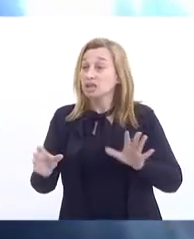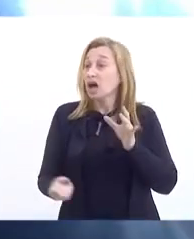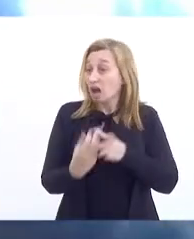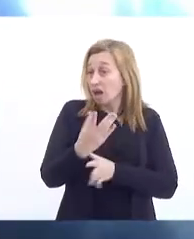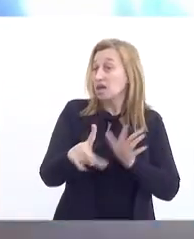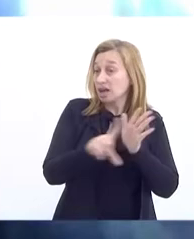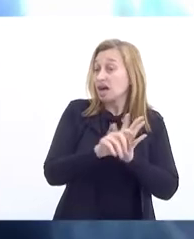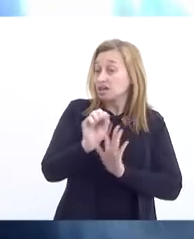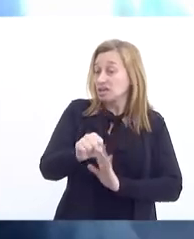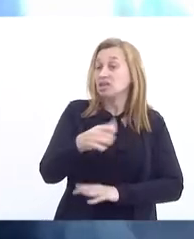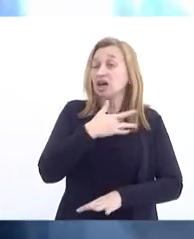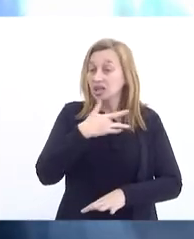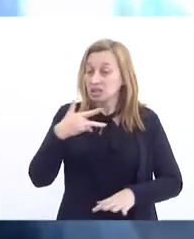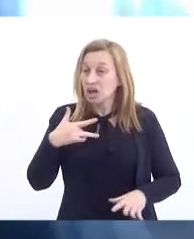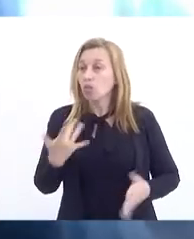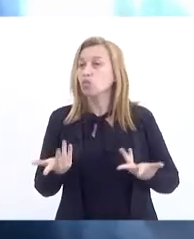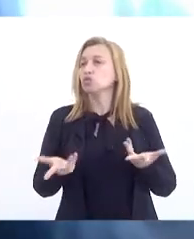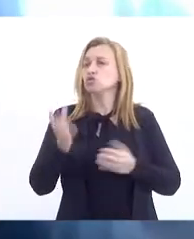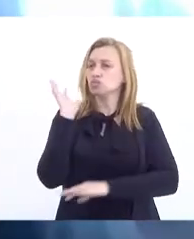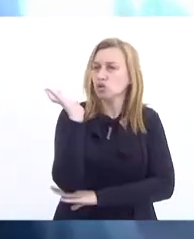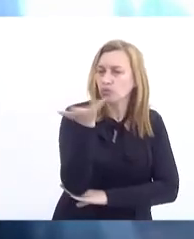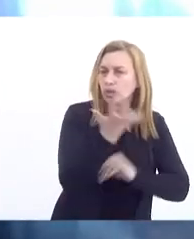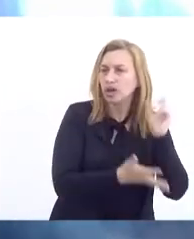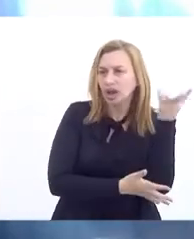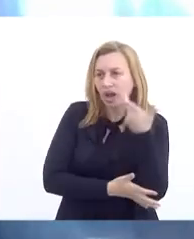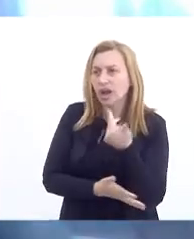ambiente, acessibilidade, direito do consumidor. É a minha posição.